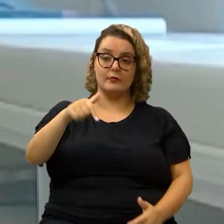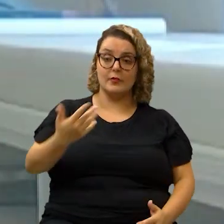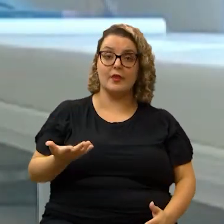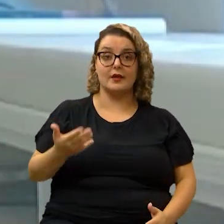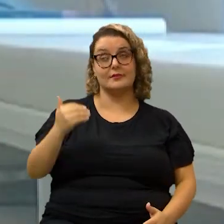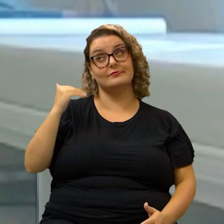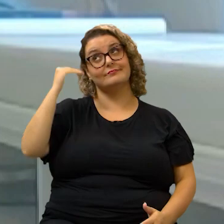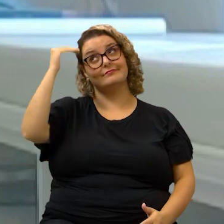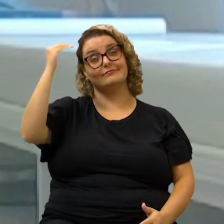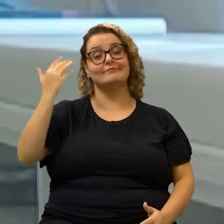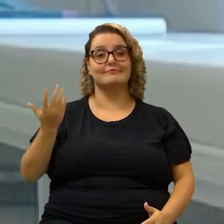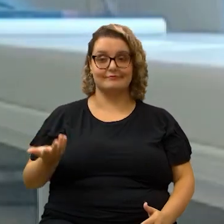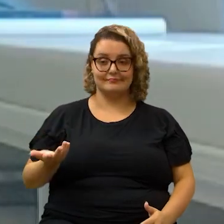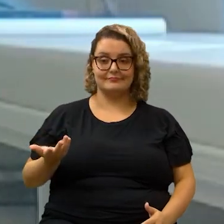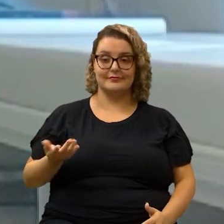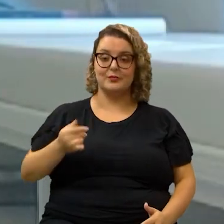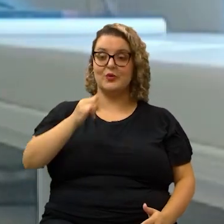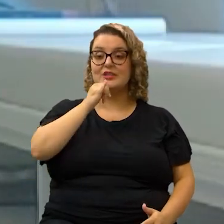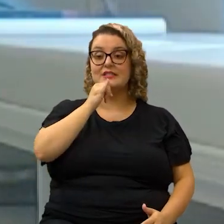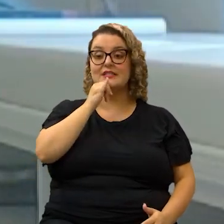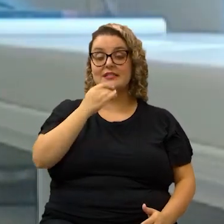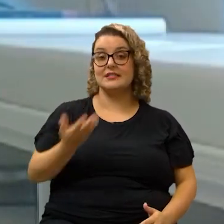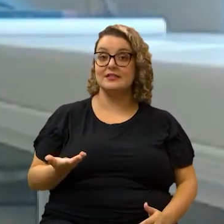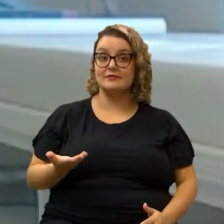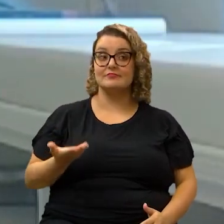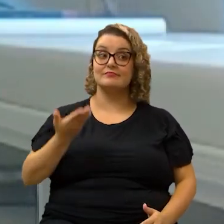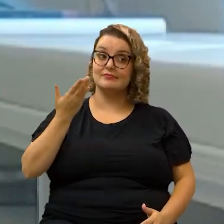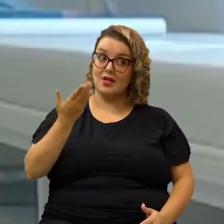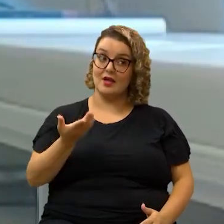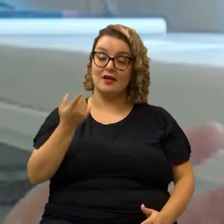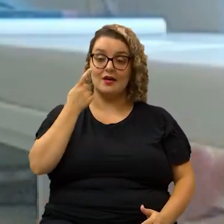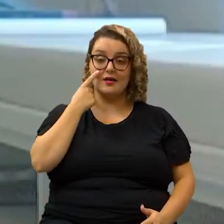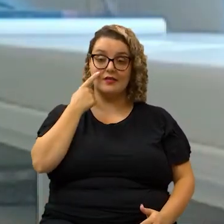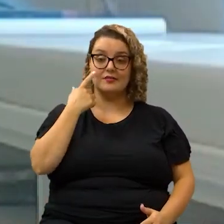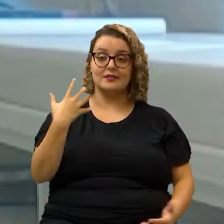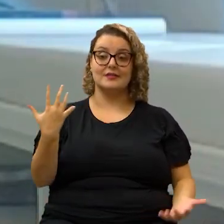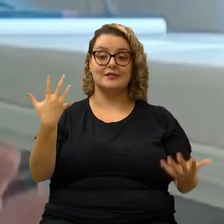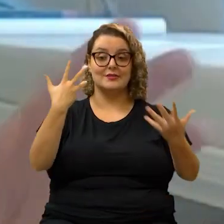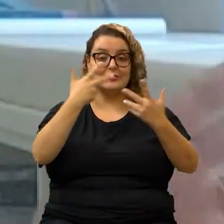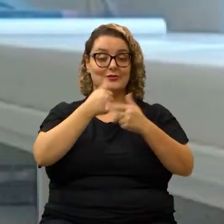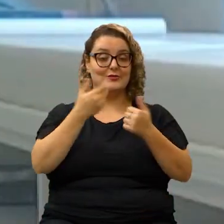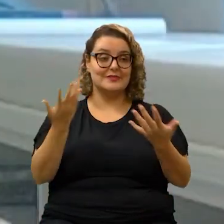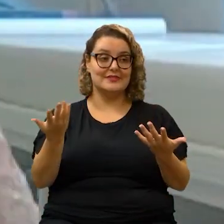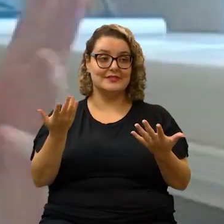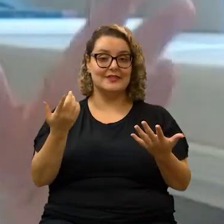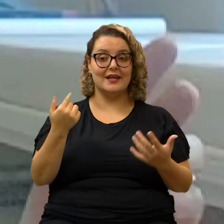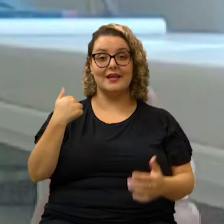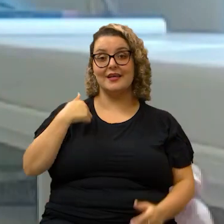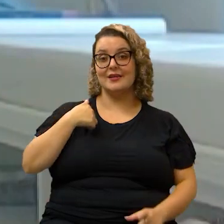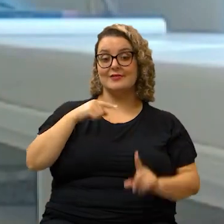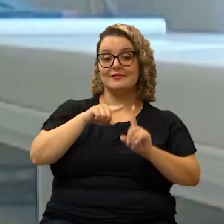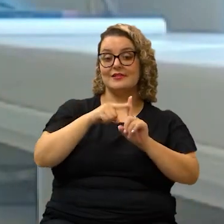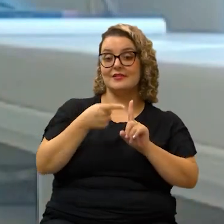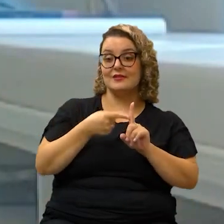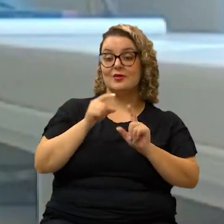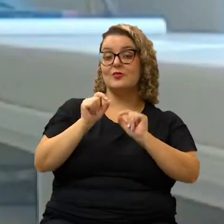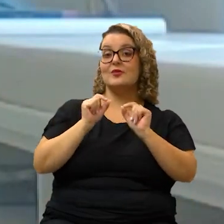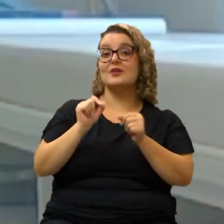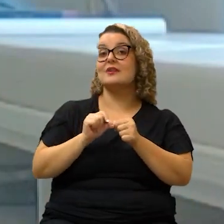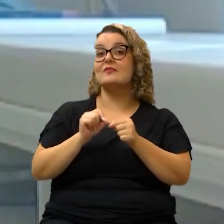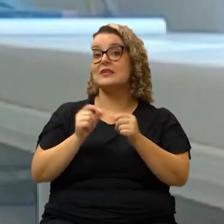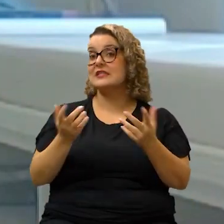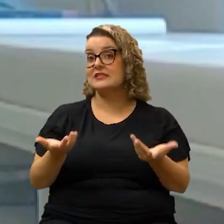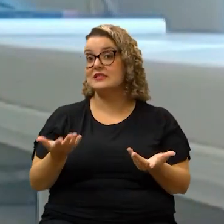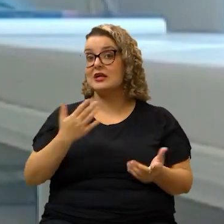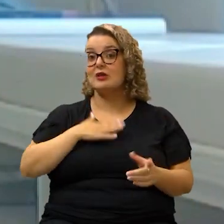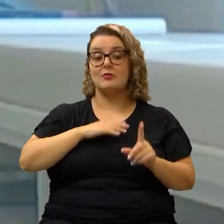pensando em engravidar. O que que eu vou fazer para minha gravidez, já que eu passei uma infância comendo salsicha, comendo